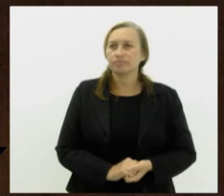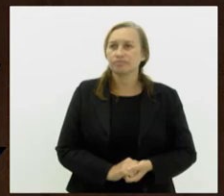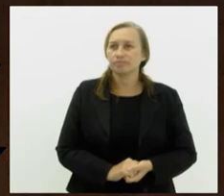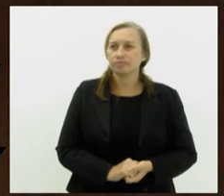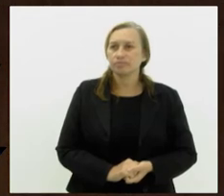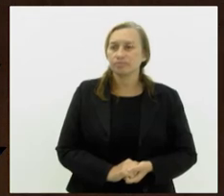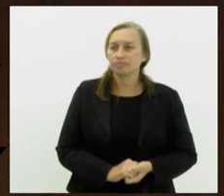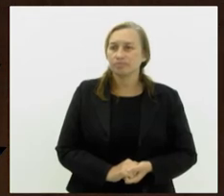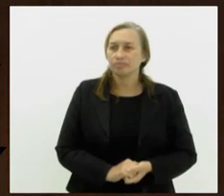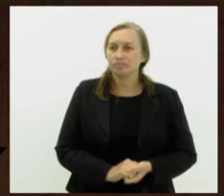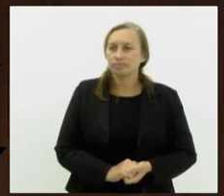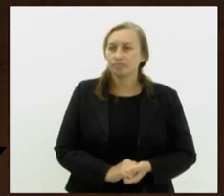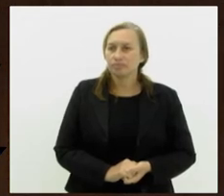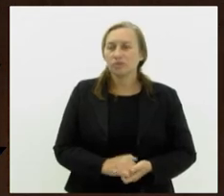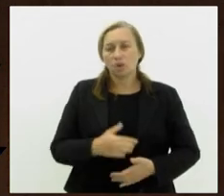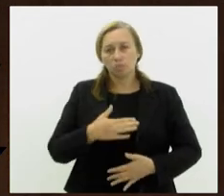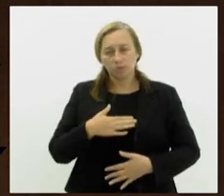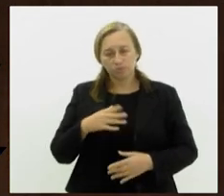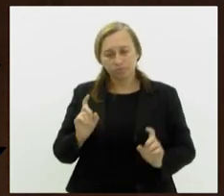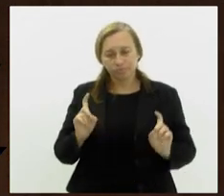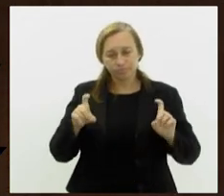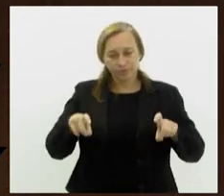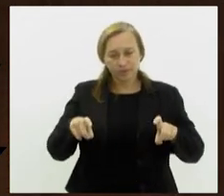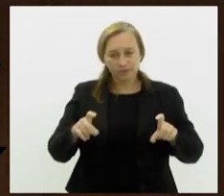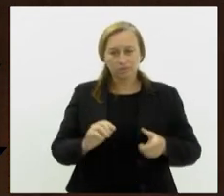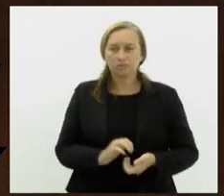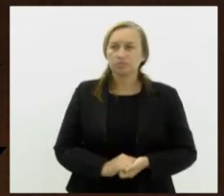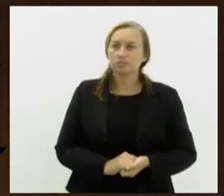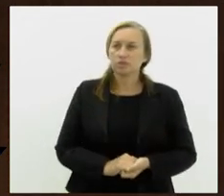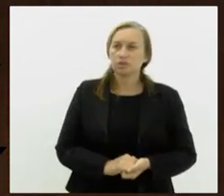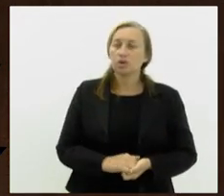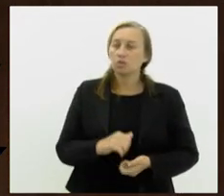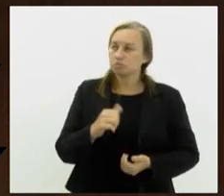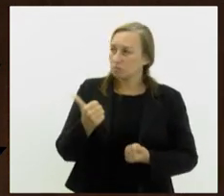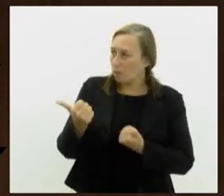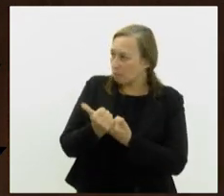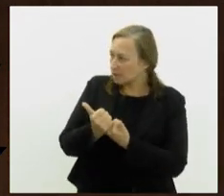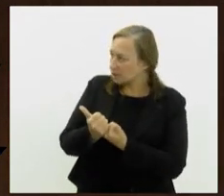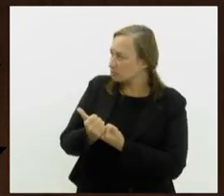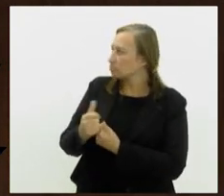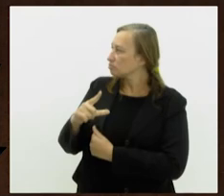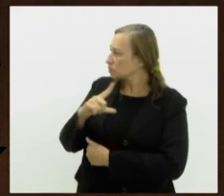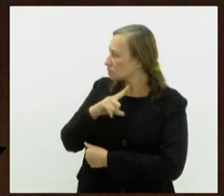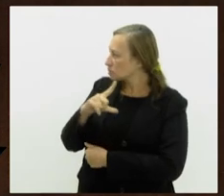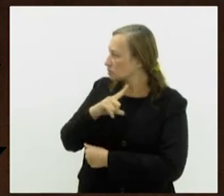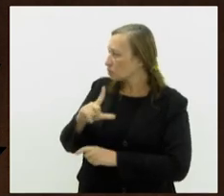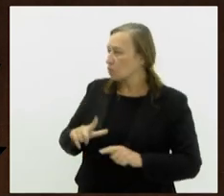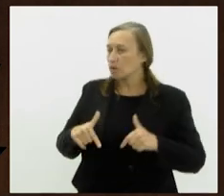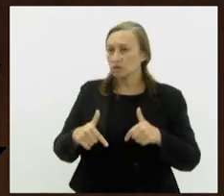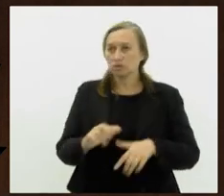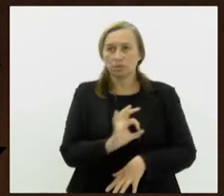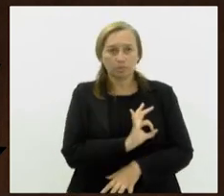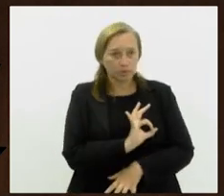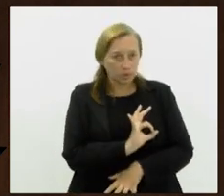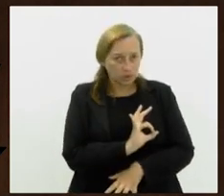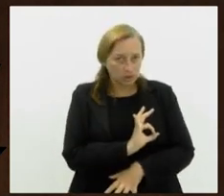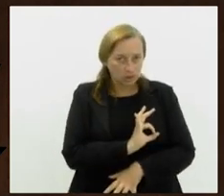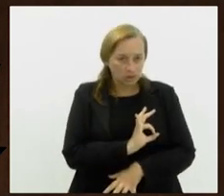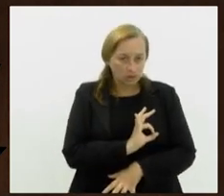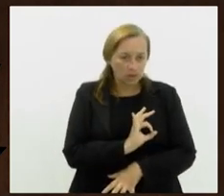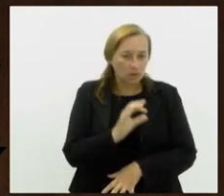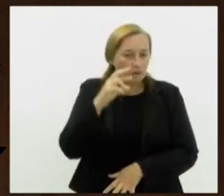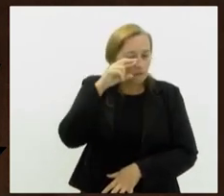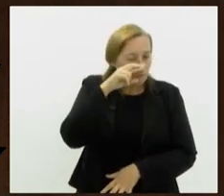eu, especificamente, no meu mandato, eu tenho apoiado muito as ações da polícia, ações da